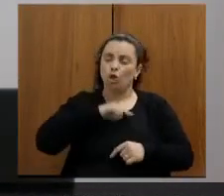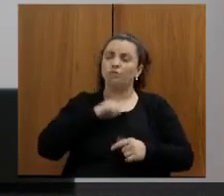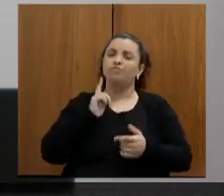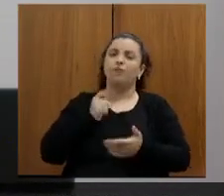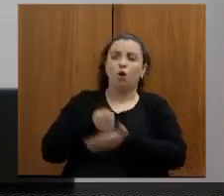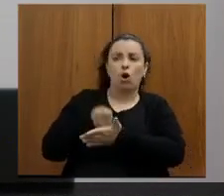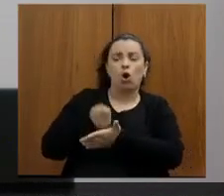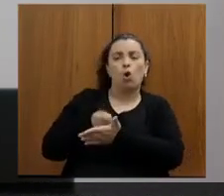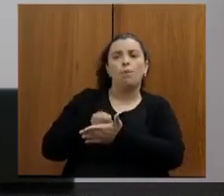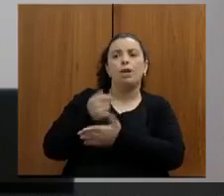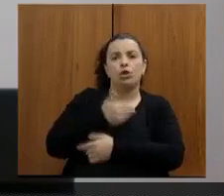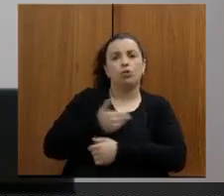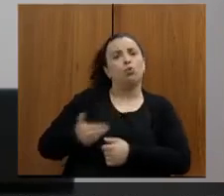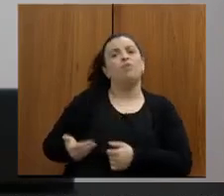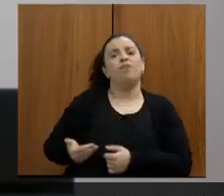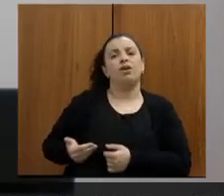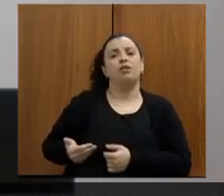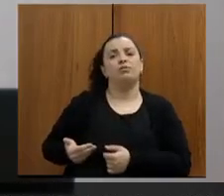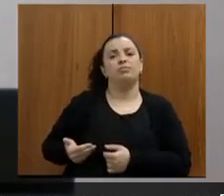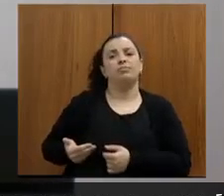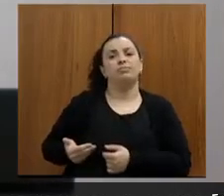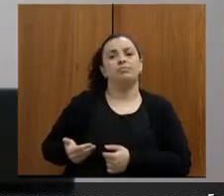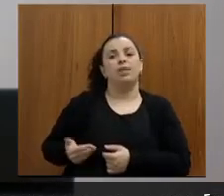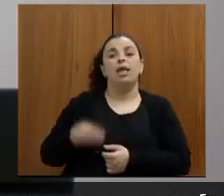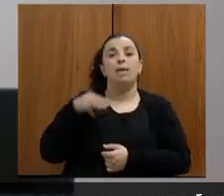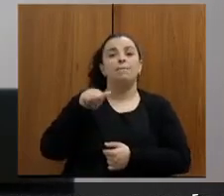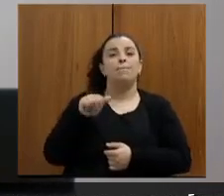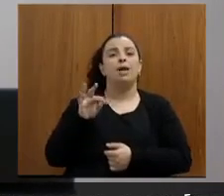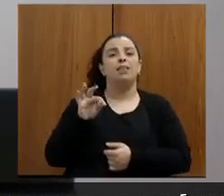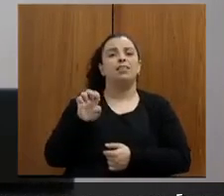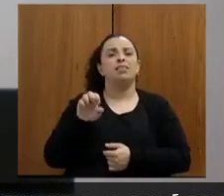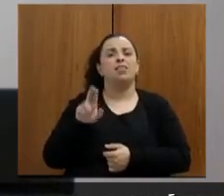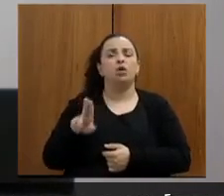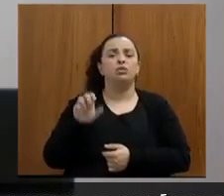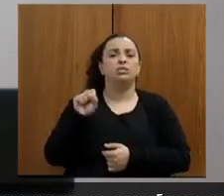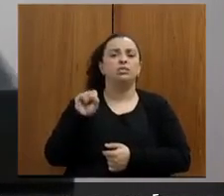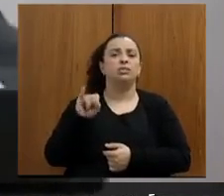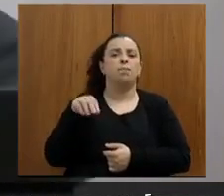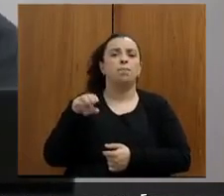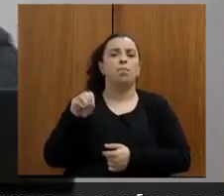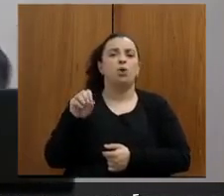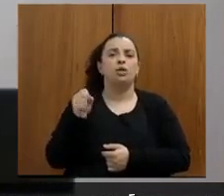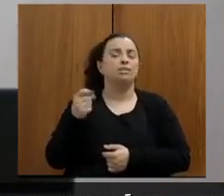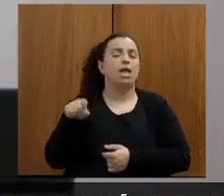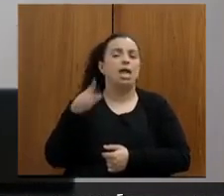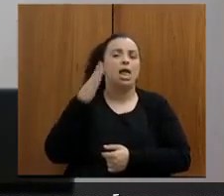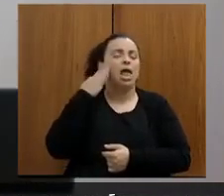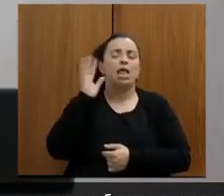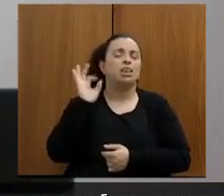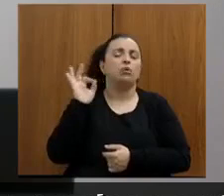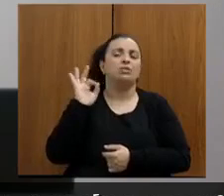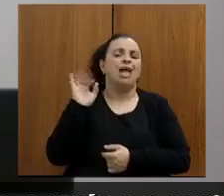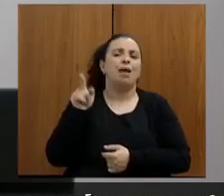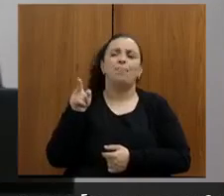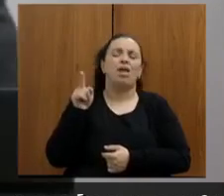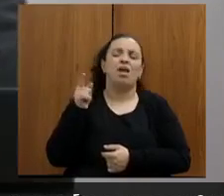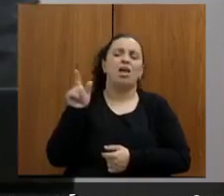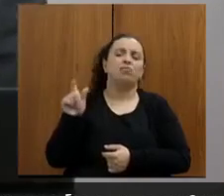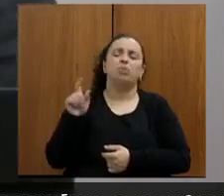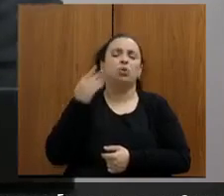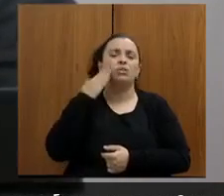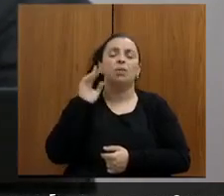que custar aquilo Mateus Simões não tem ideia de como foi criado o